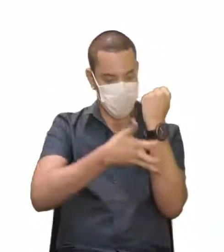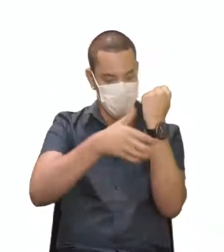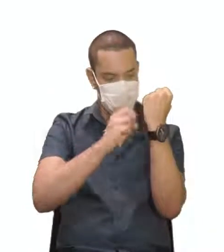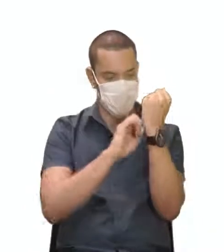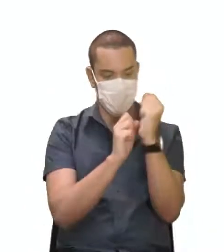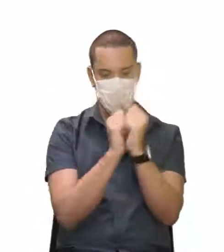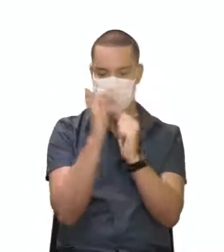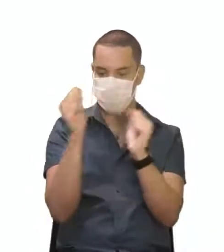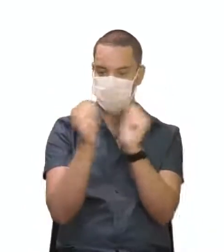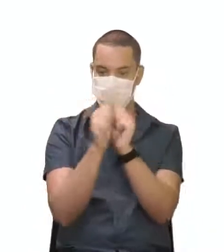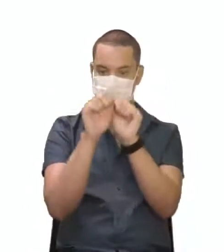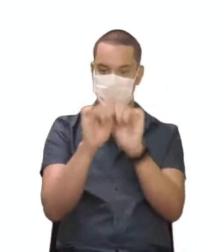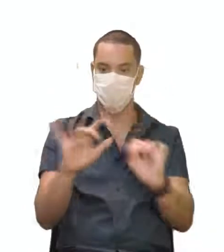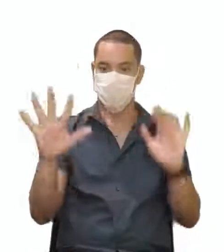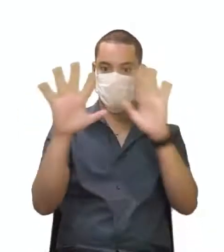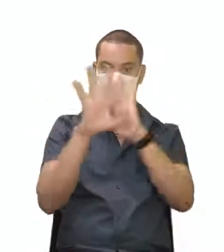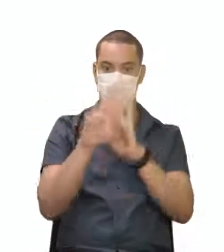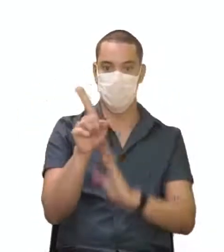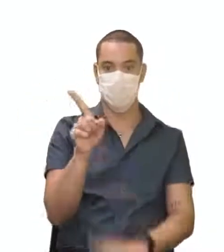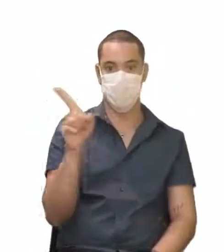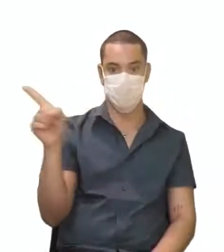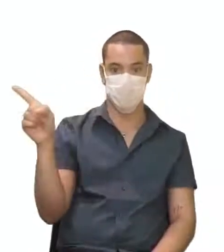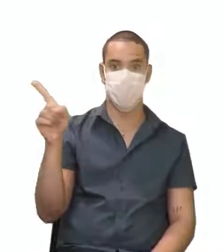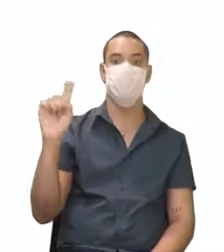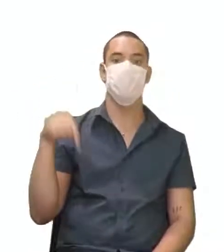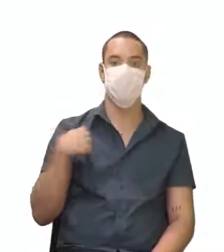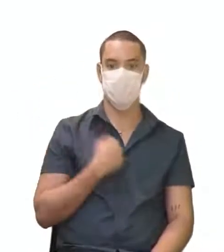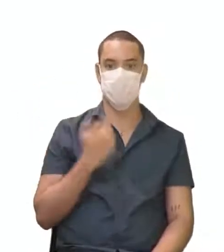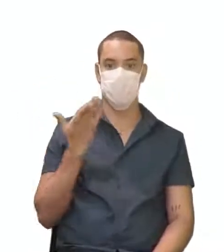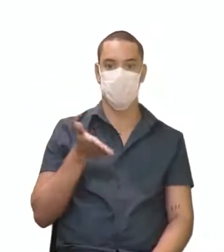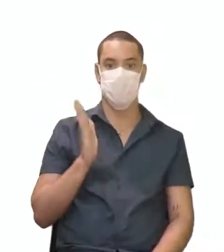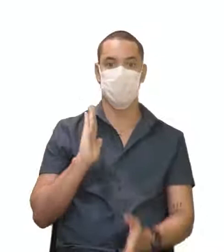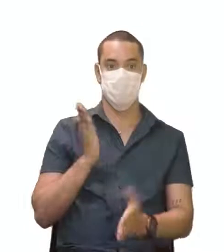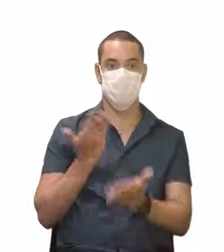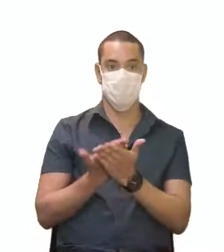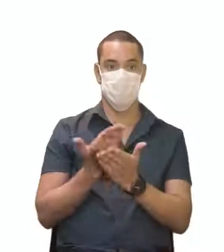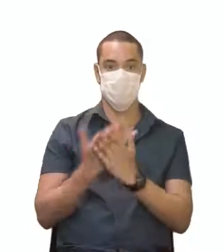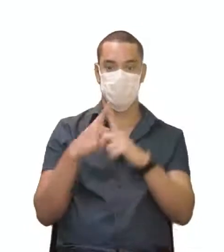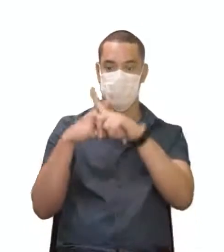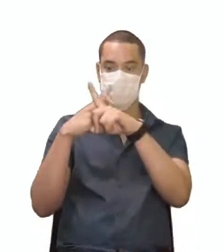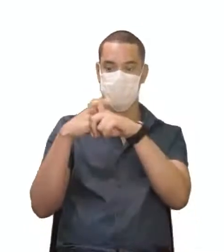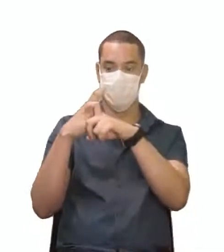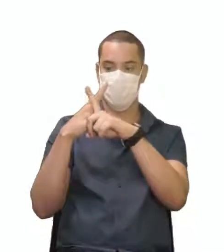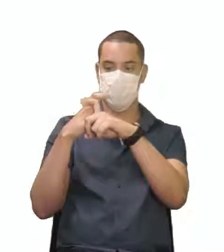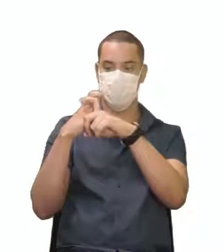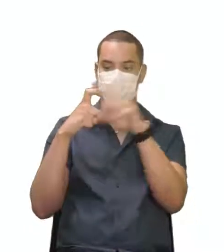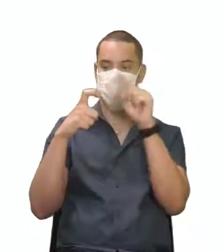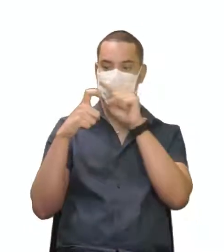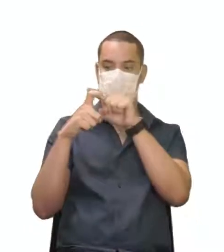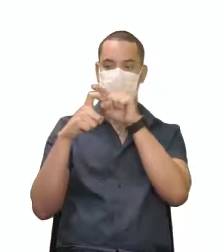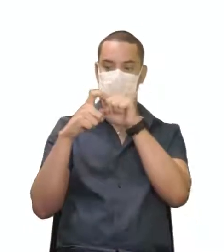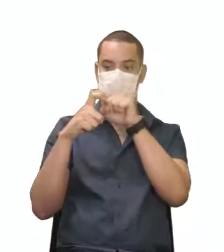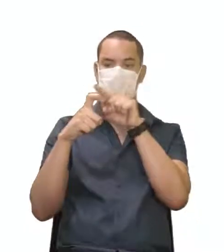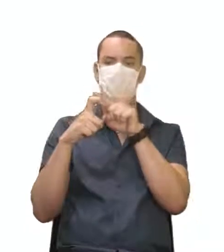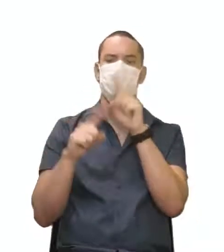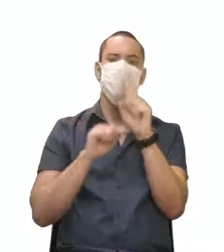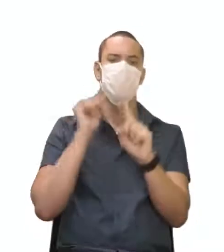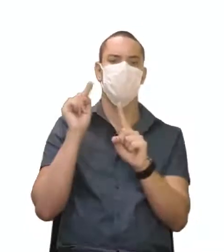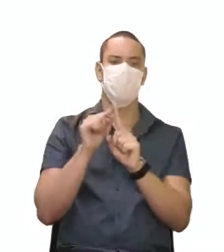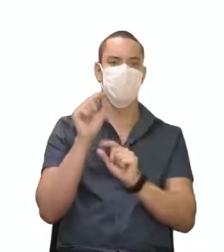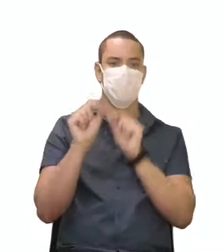que vão se ligar a essa região central, que a gente já estudou também, os centrômeros dos cromossomos, tá? Para quê,